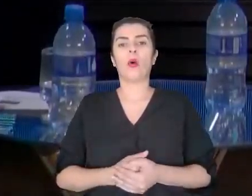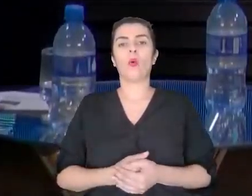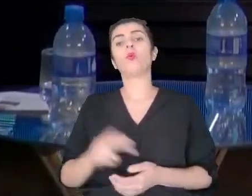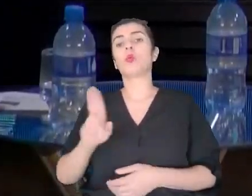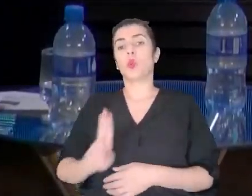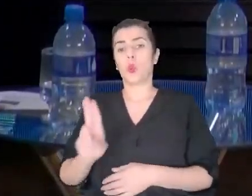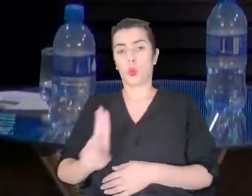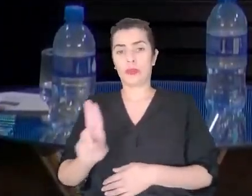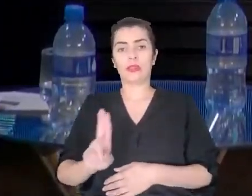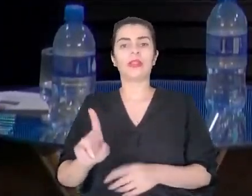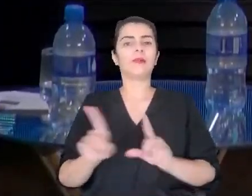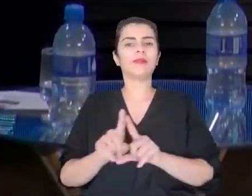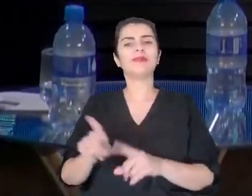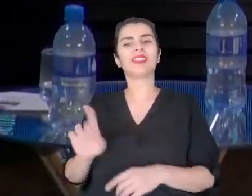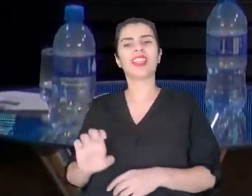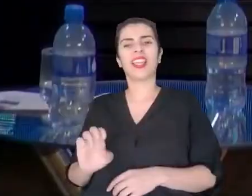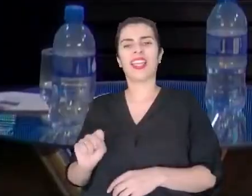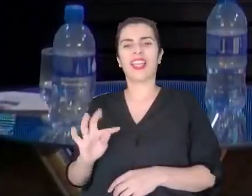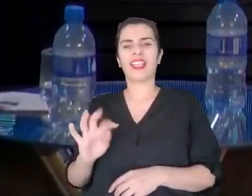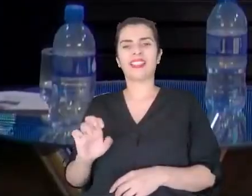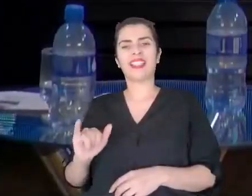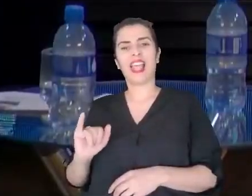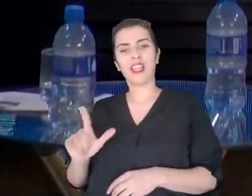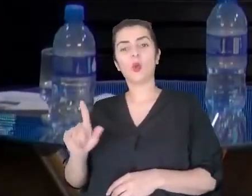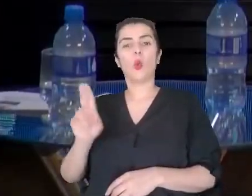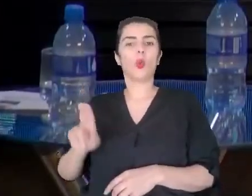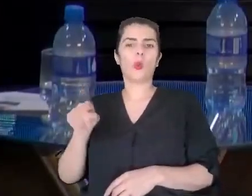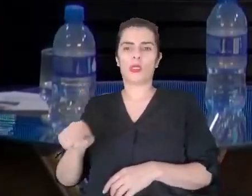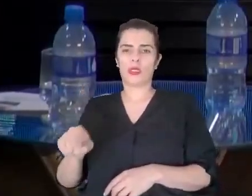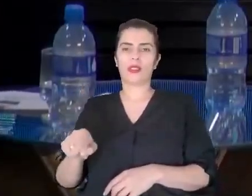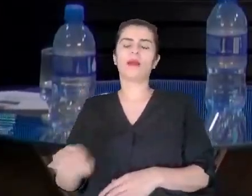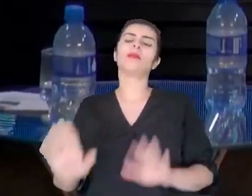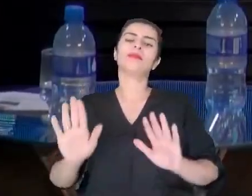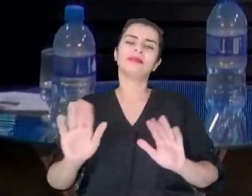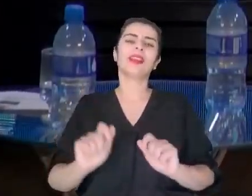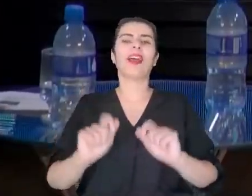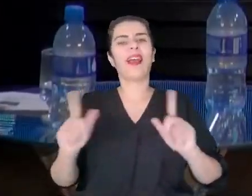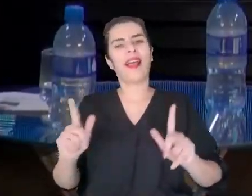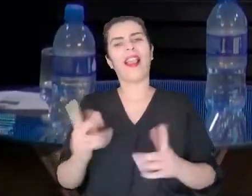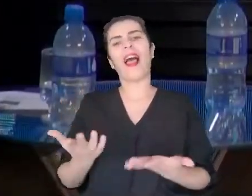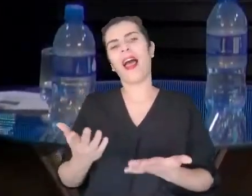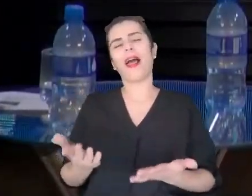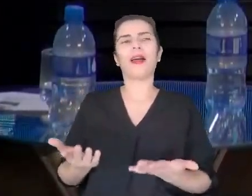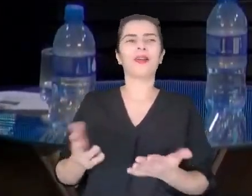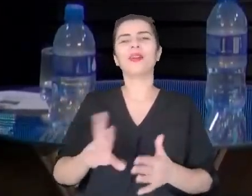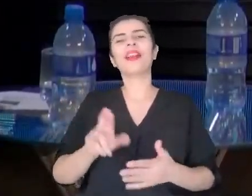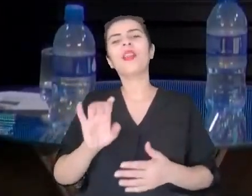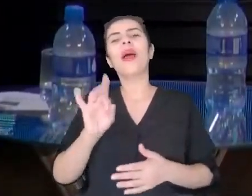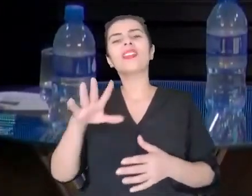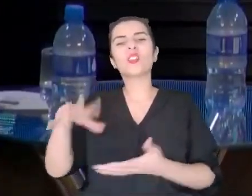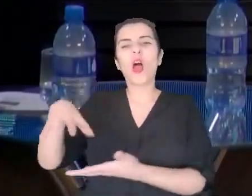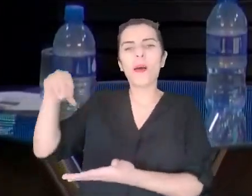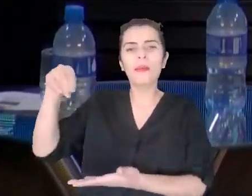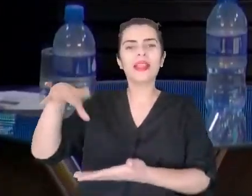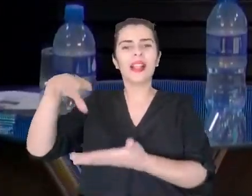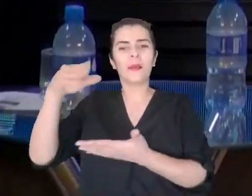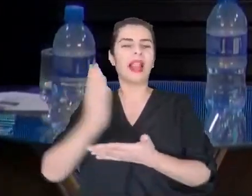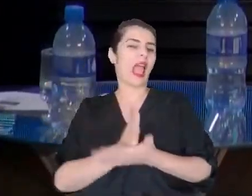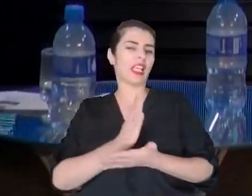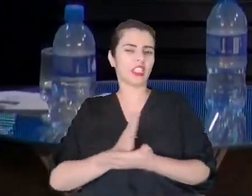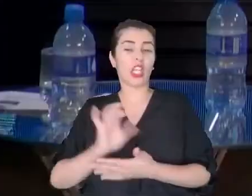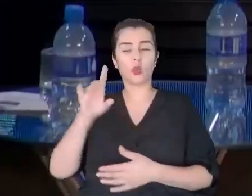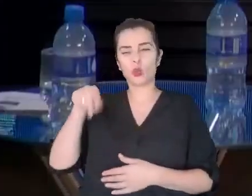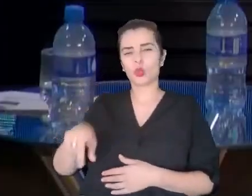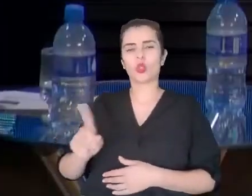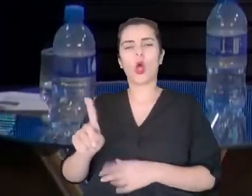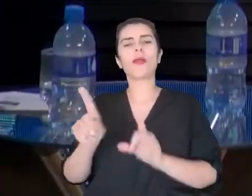utilizamos o próprio estéreo na face e, claro, não somente nas suas pilhas de rejeito, mas as pilhas de estéreo, a ideia é que a gente